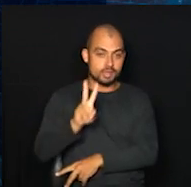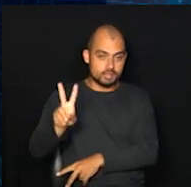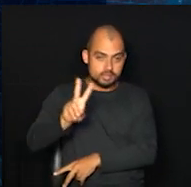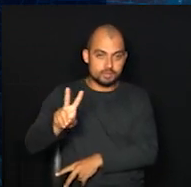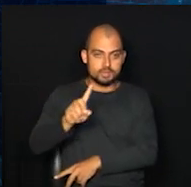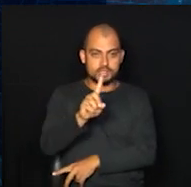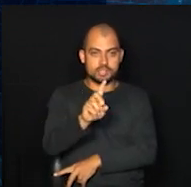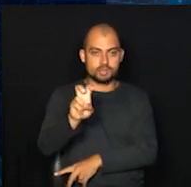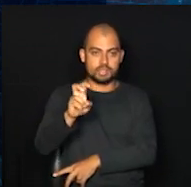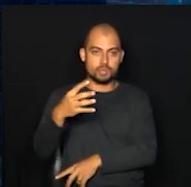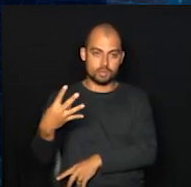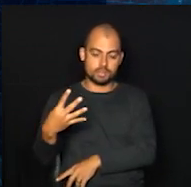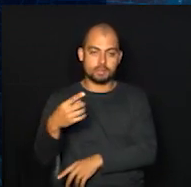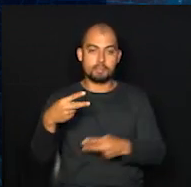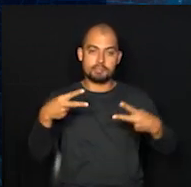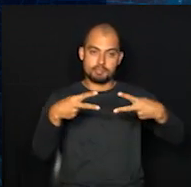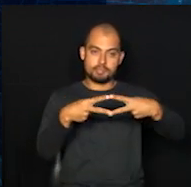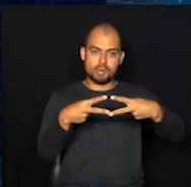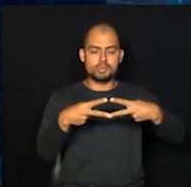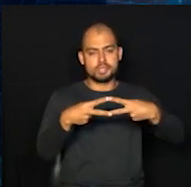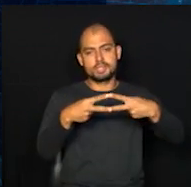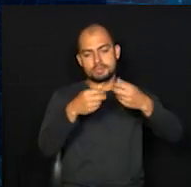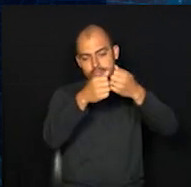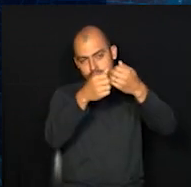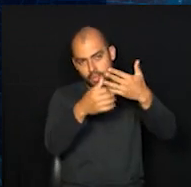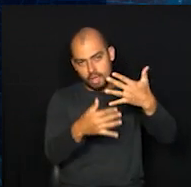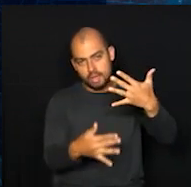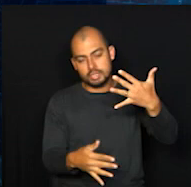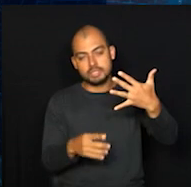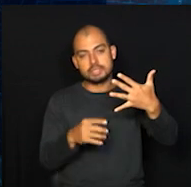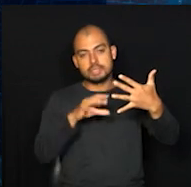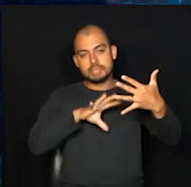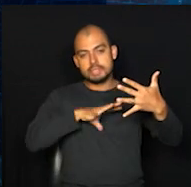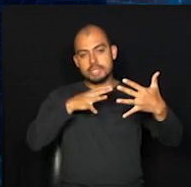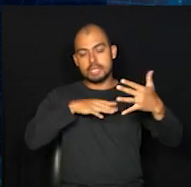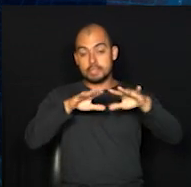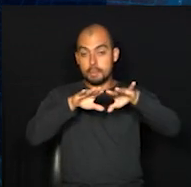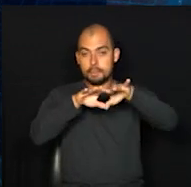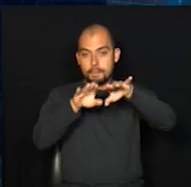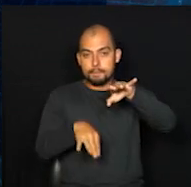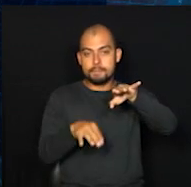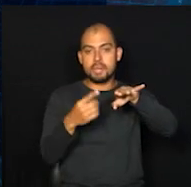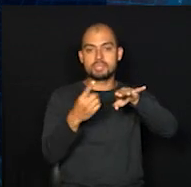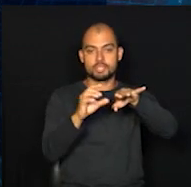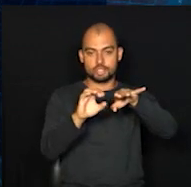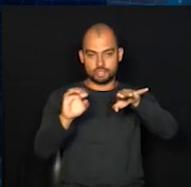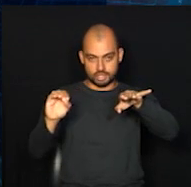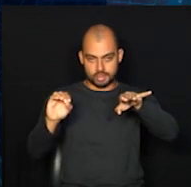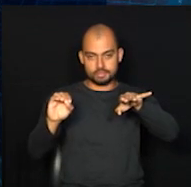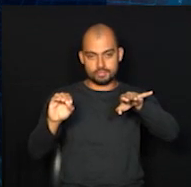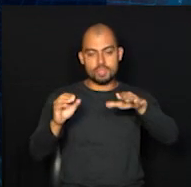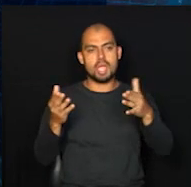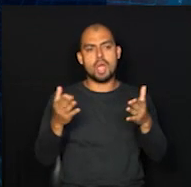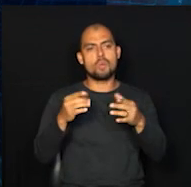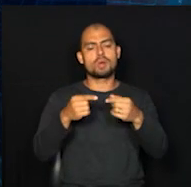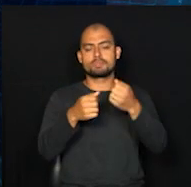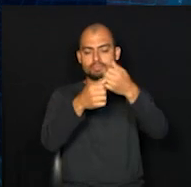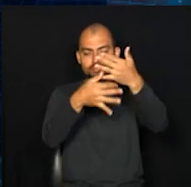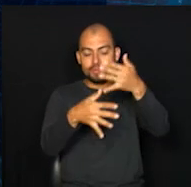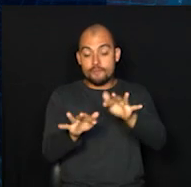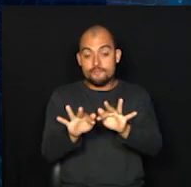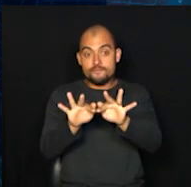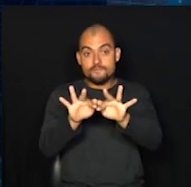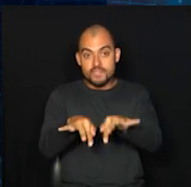Valinhos, 154. As demais cidades estão com abaixo de 100 óbitos e a gente vai lá já para o finalzinho da